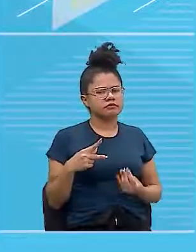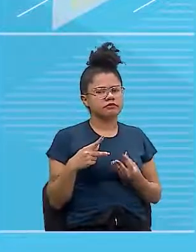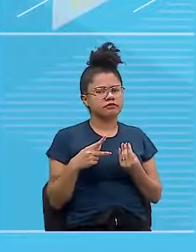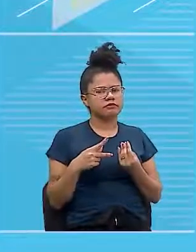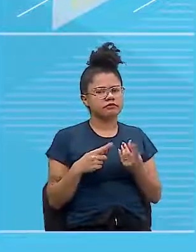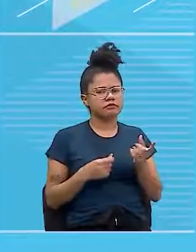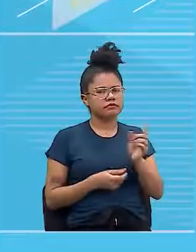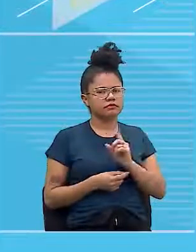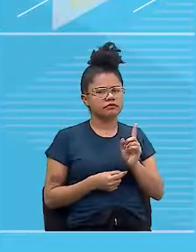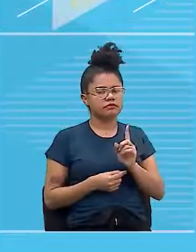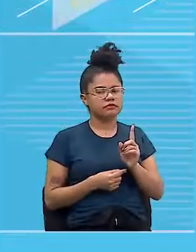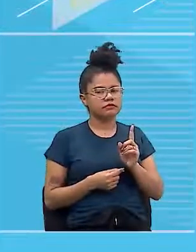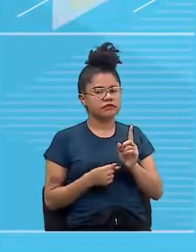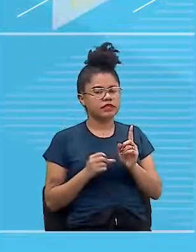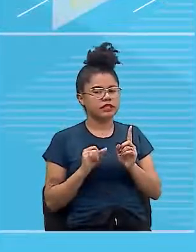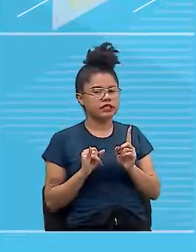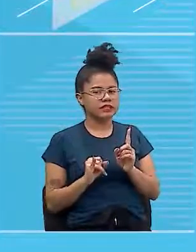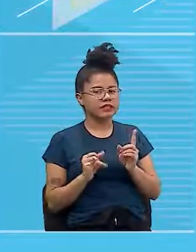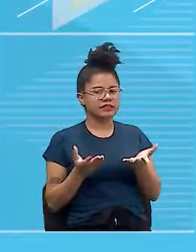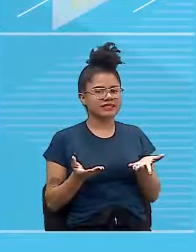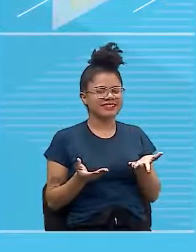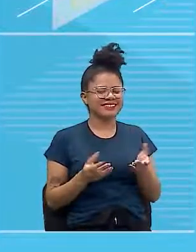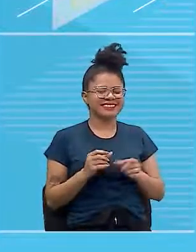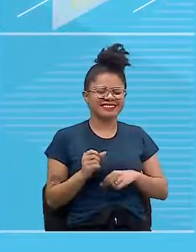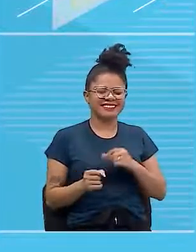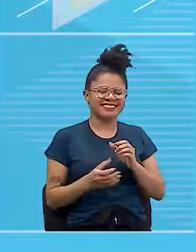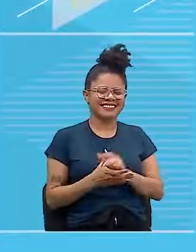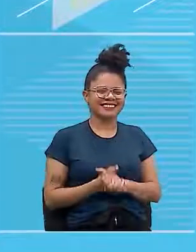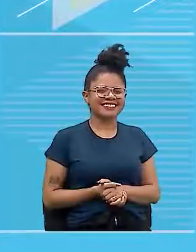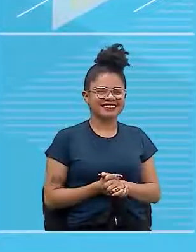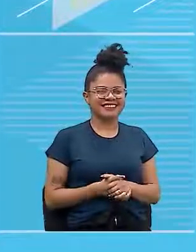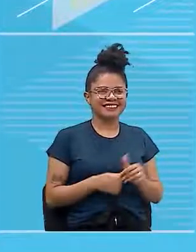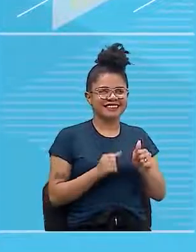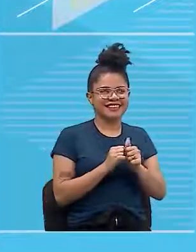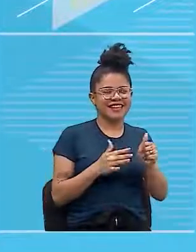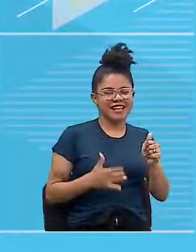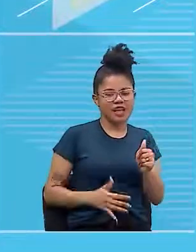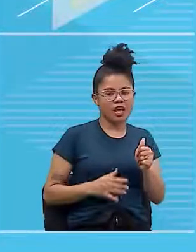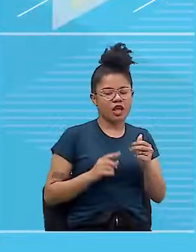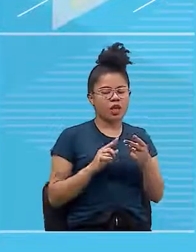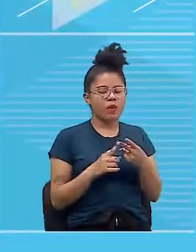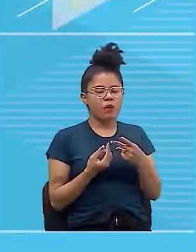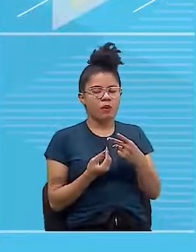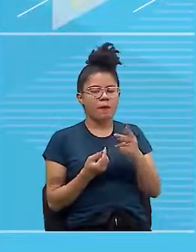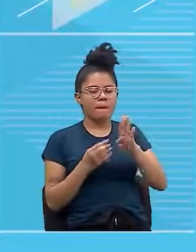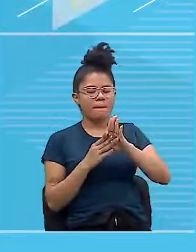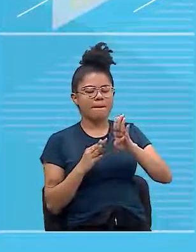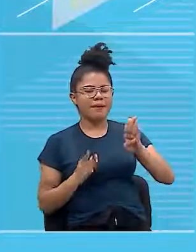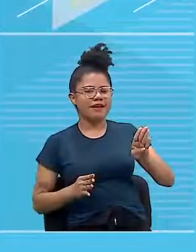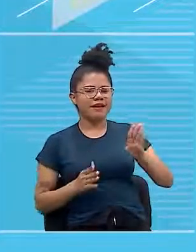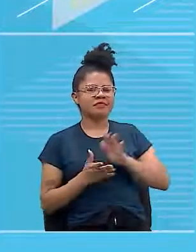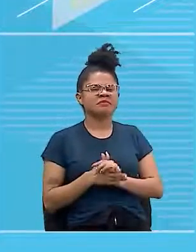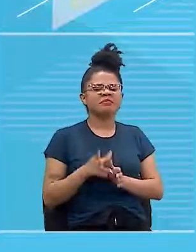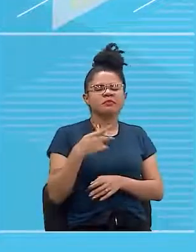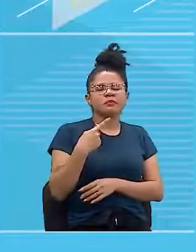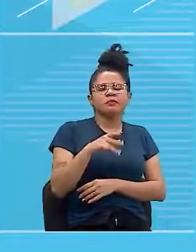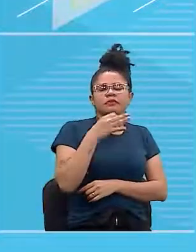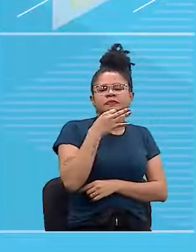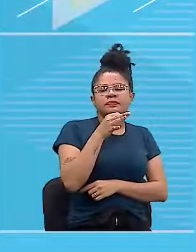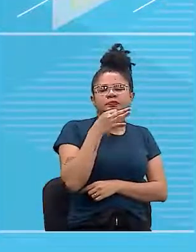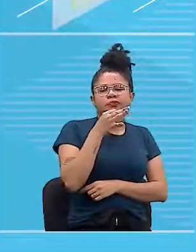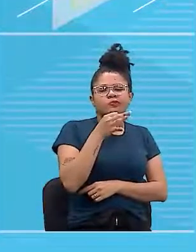ela Vale alguma coisa não vale nada não caráter que eu digo se é ácido caráter básico que que tu acha Adriana